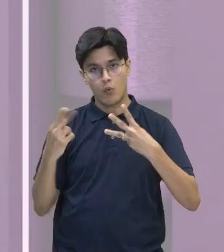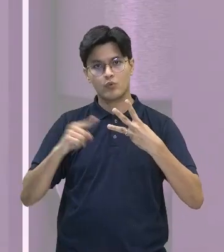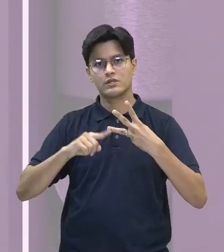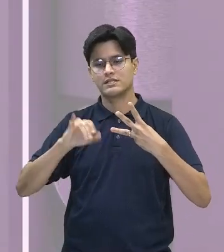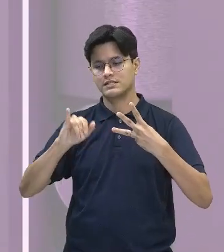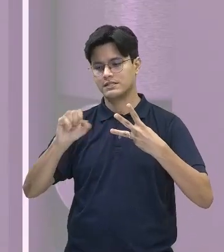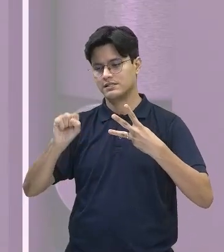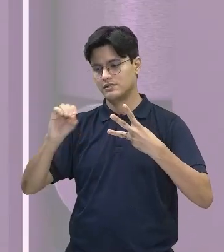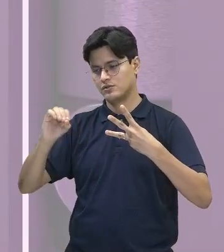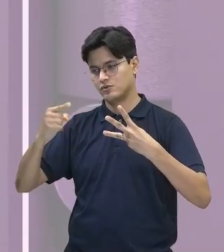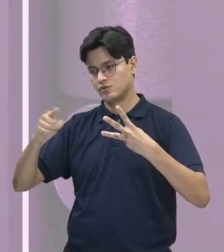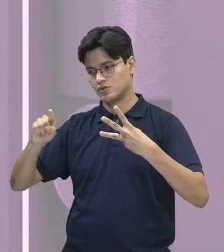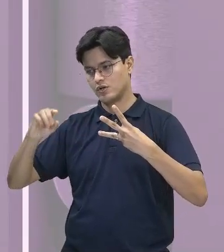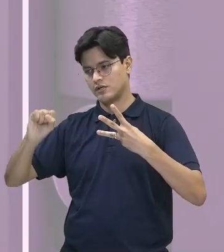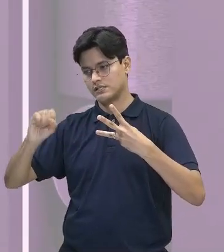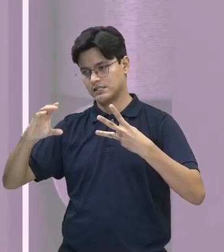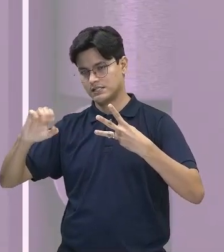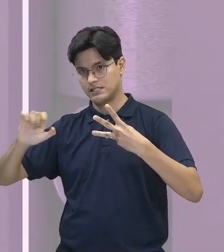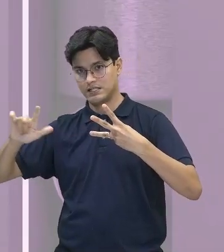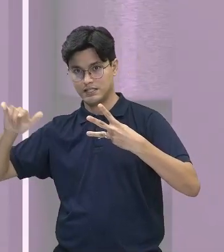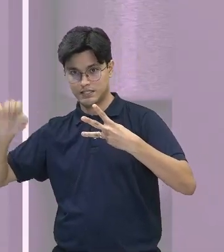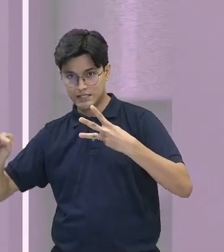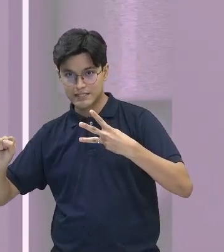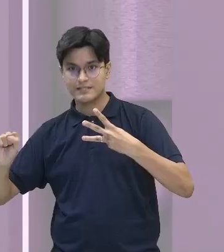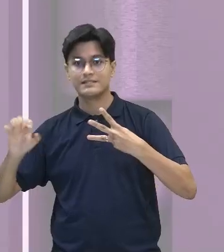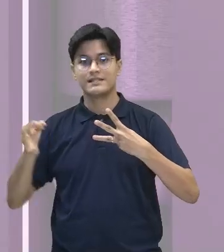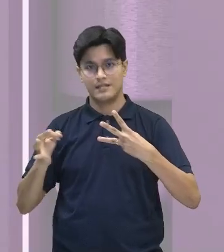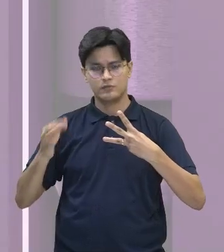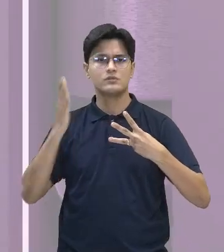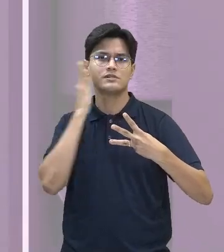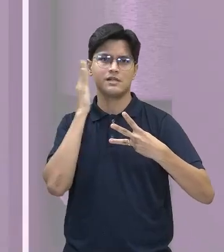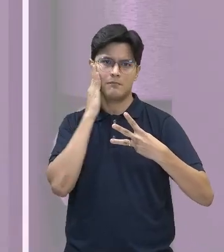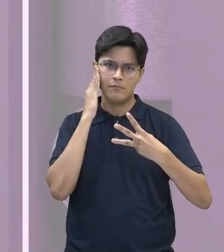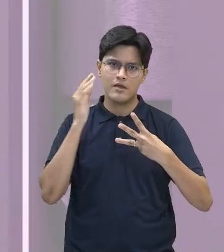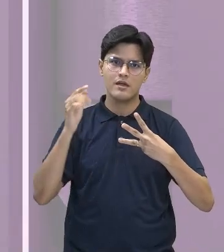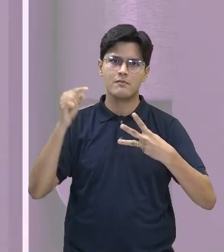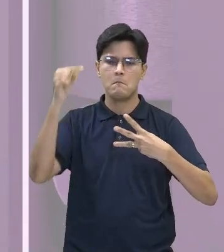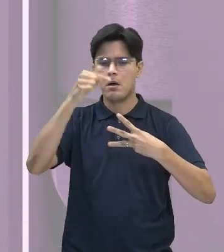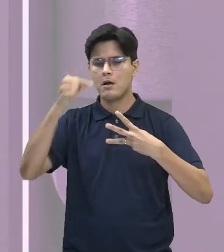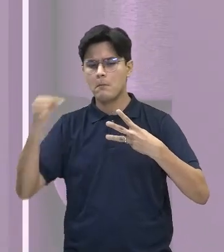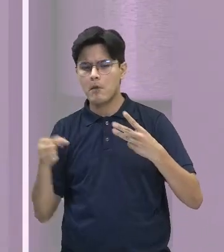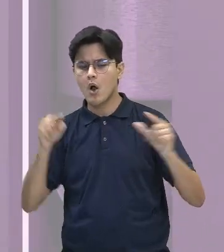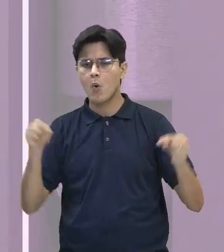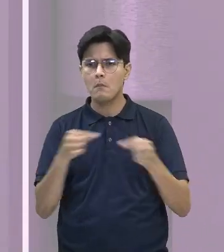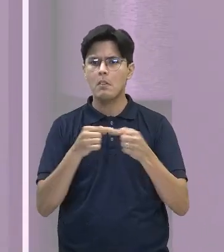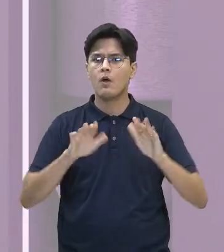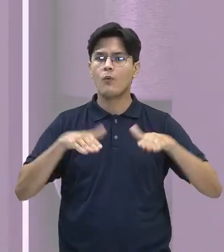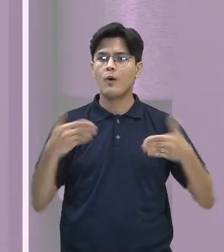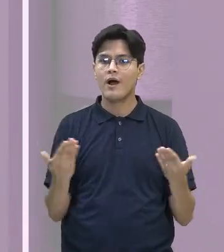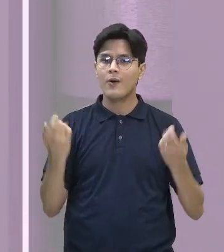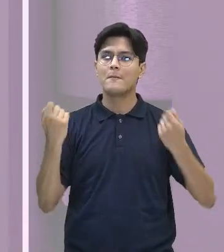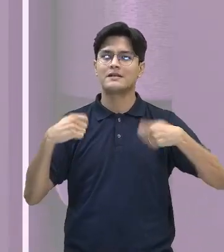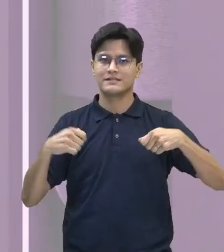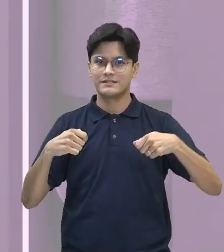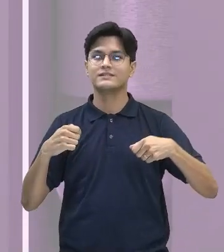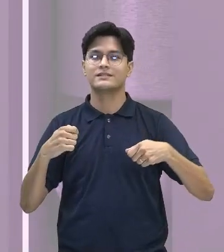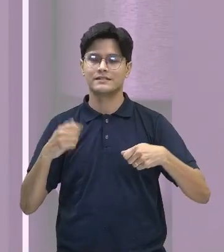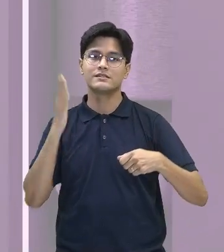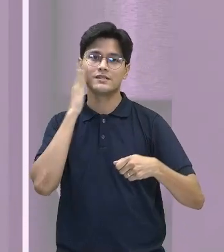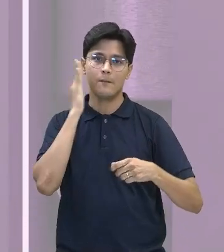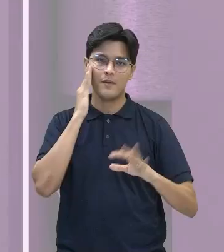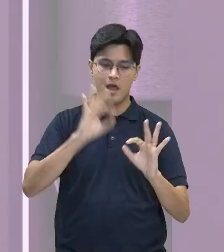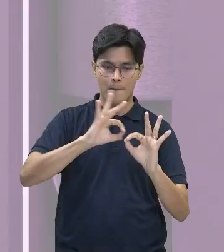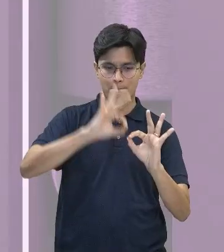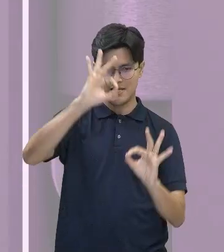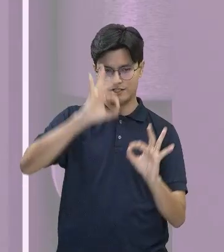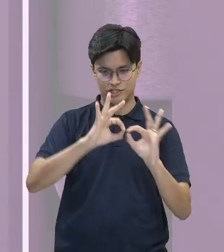dependem justamente das medidas dos lados dos triângulos. Tá legal? Mas não foi o caso, ele só pediu a figura, então a